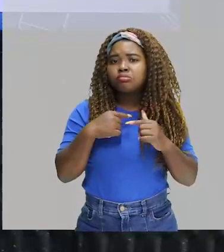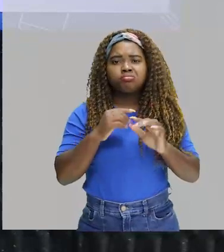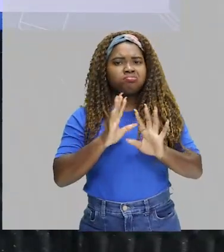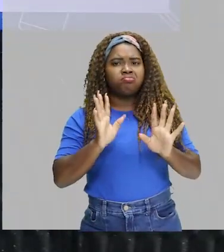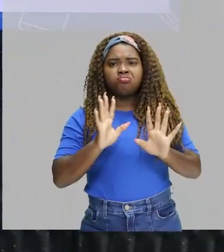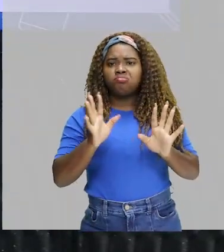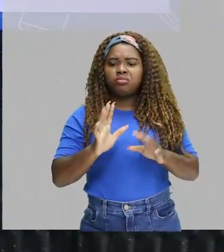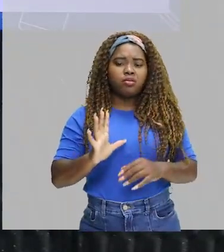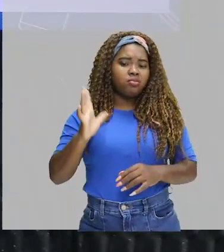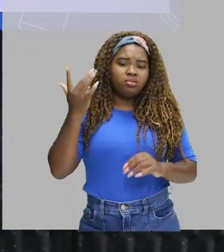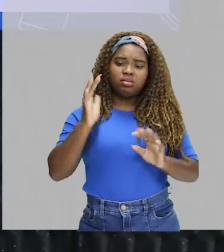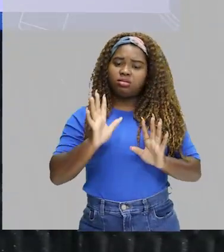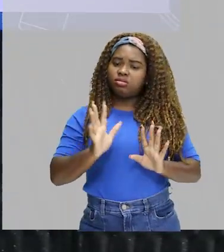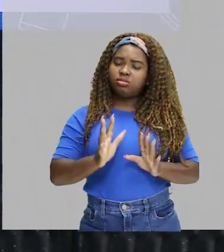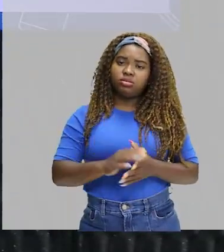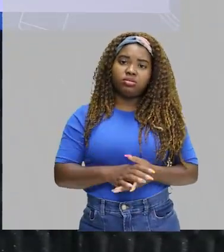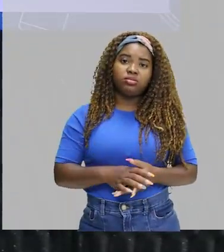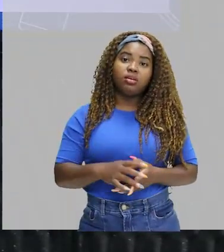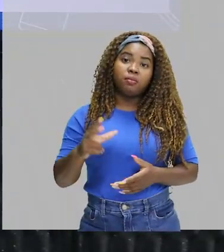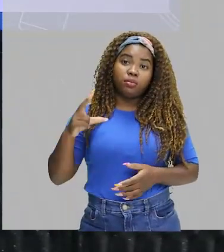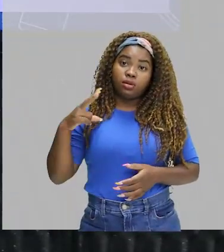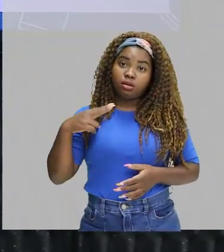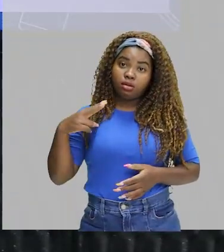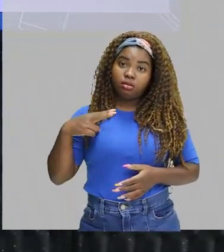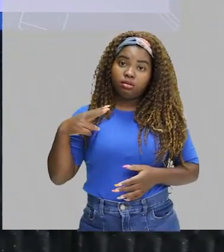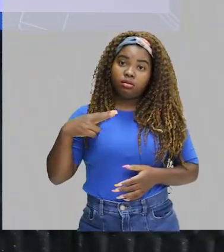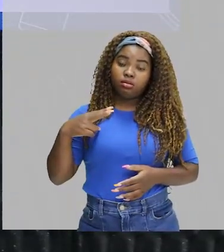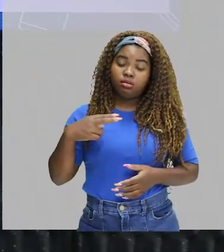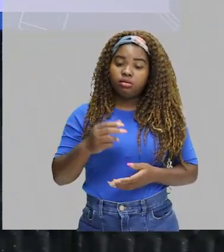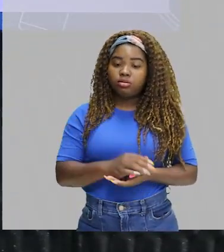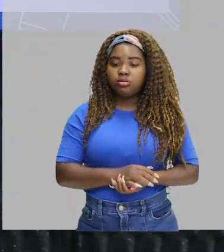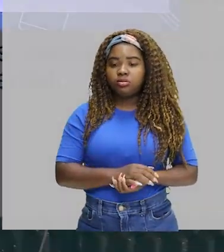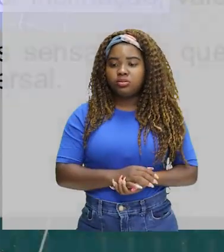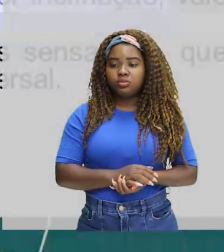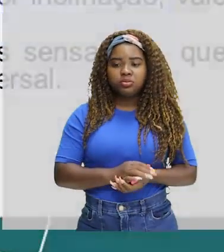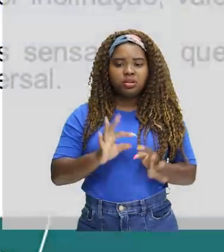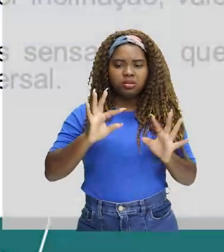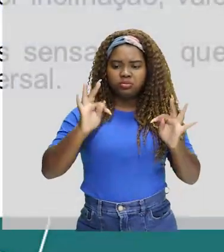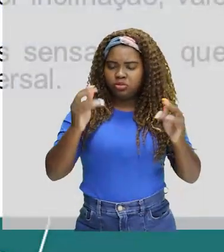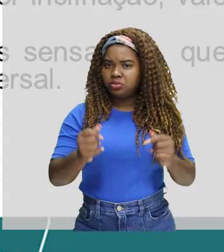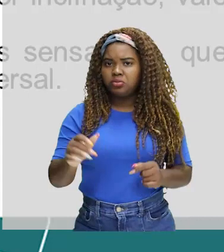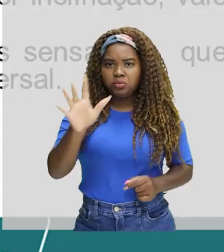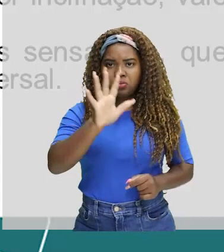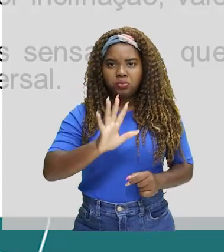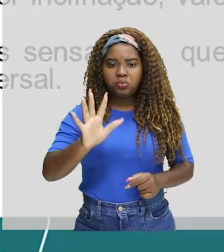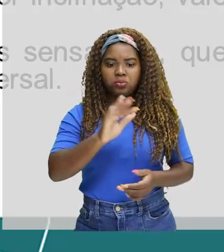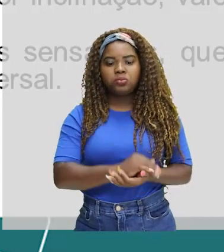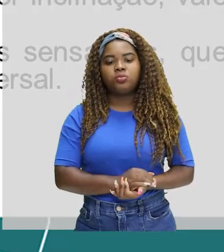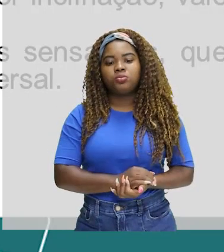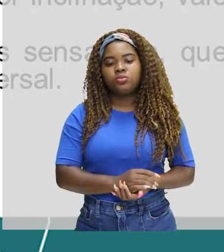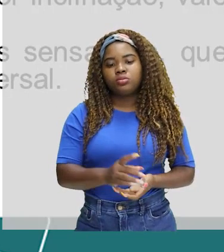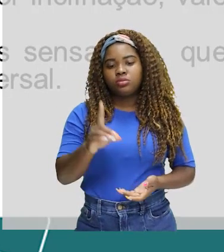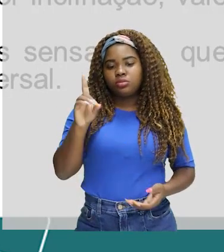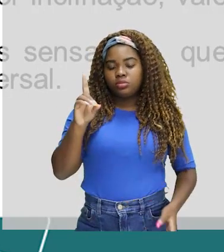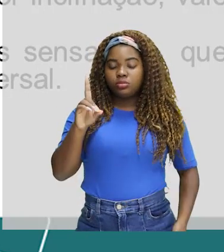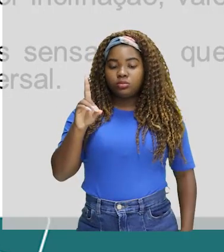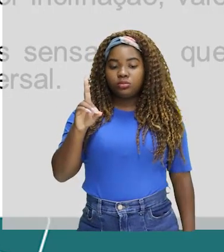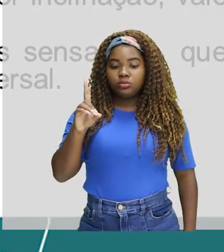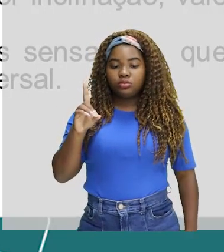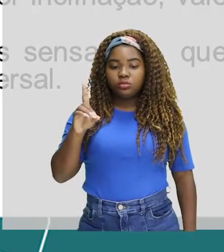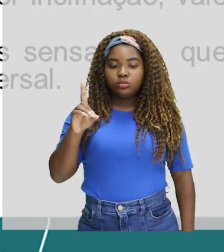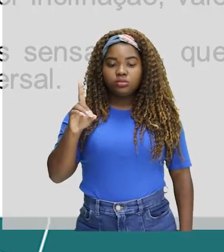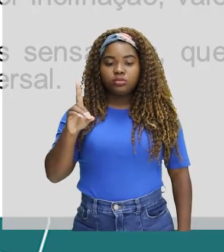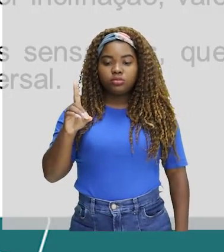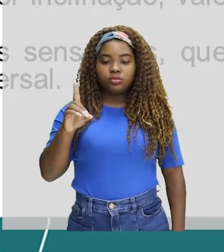assim. As minhas paixões são pessoais, certo? Não universais. A boa vontade deve ser utilizada para satisfazer